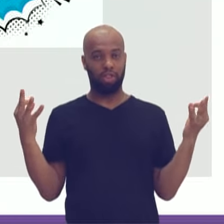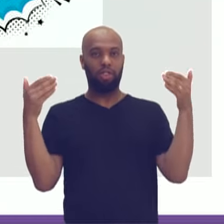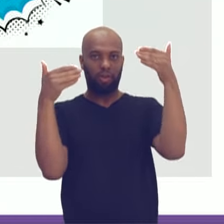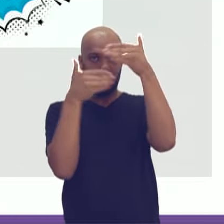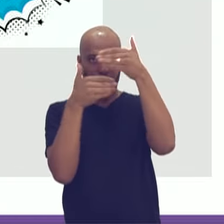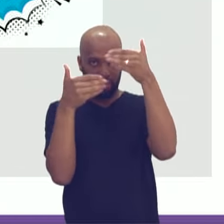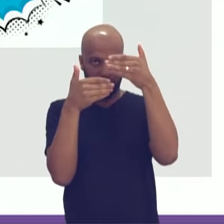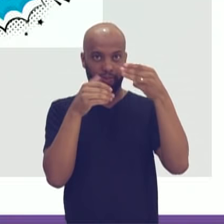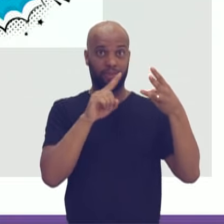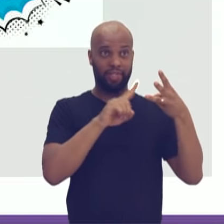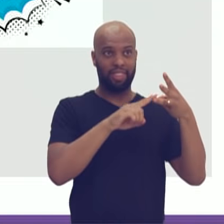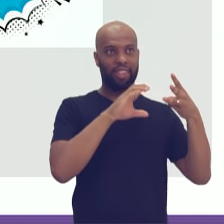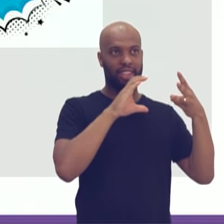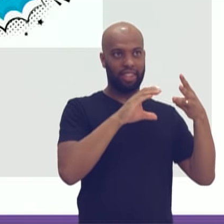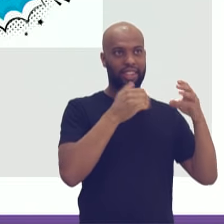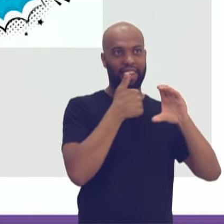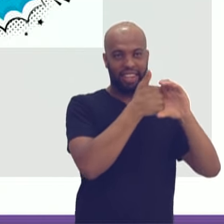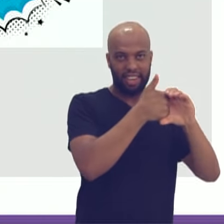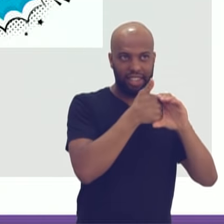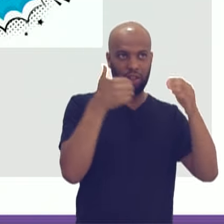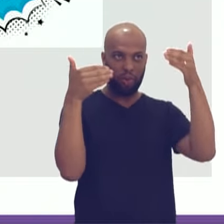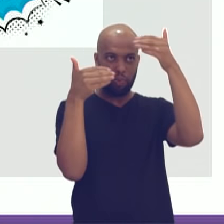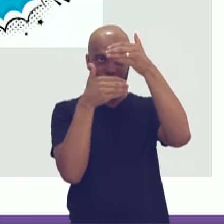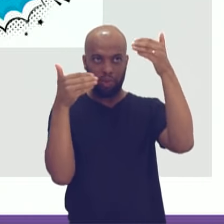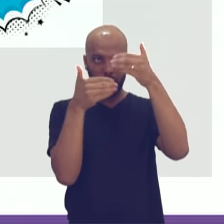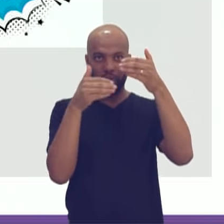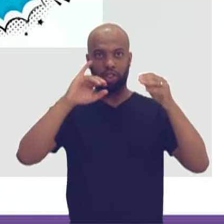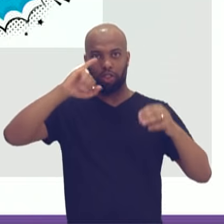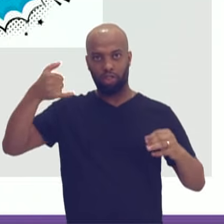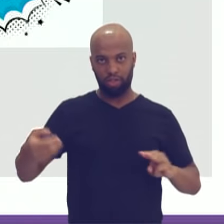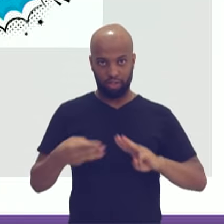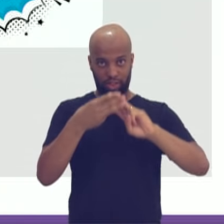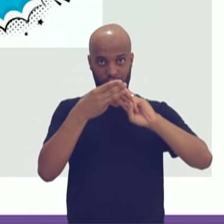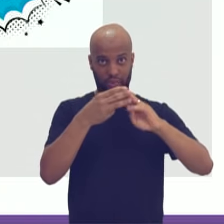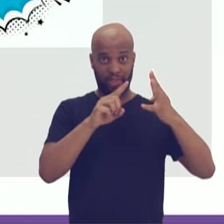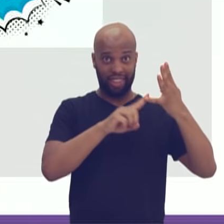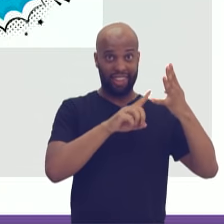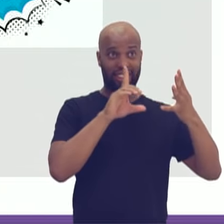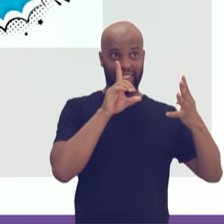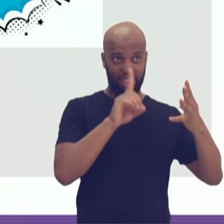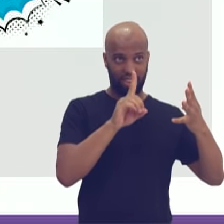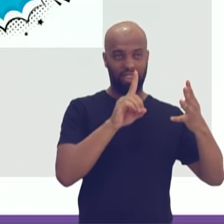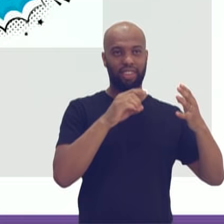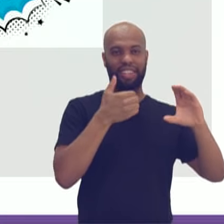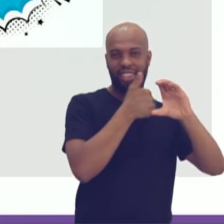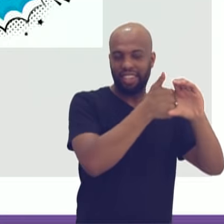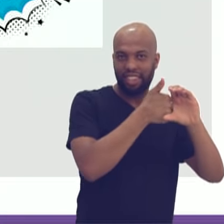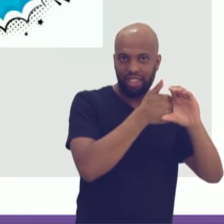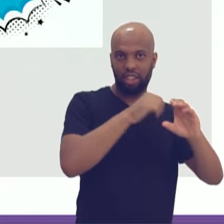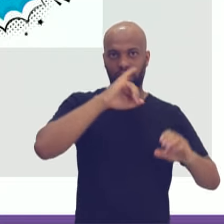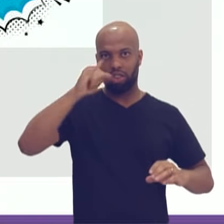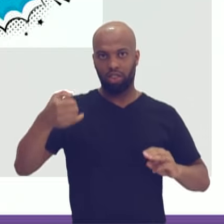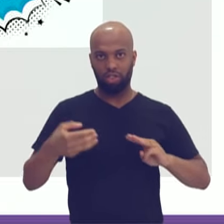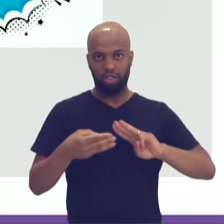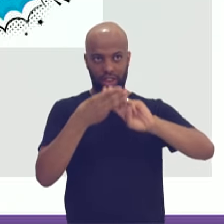C. Cristãos, muçulmanos e judeus. D. Cristãos, judeus